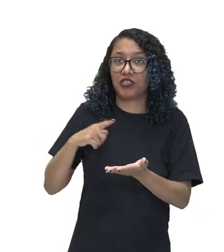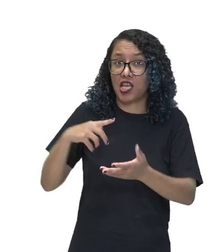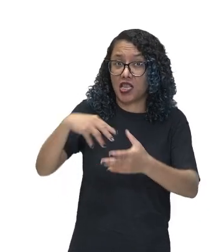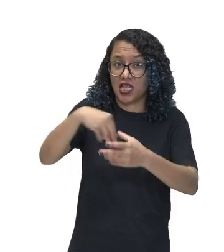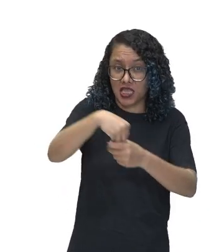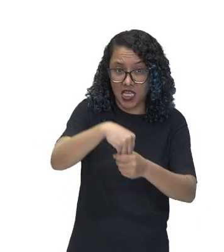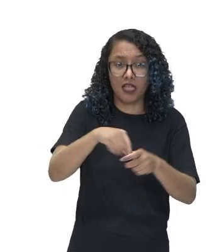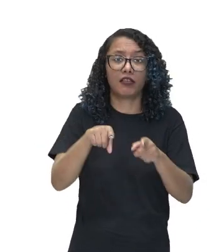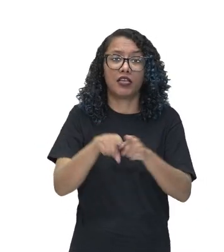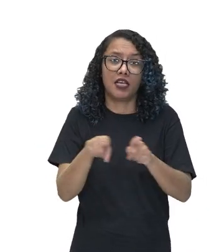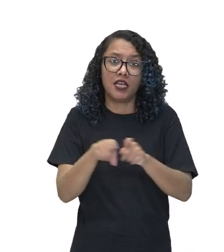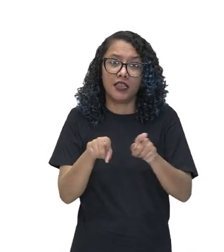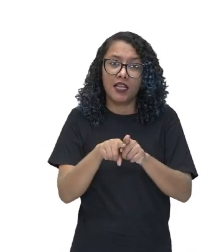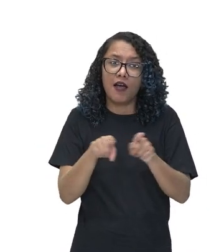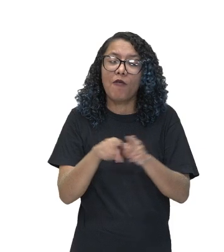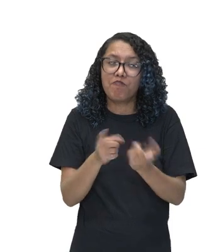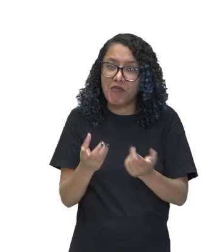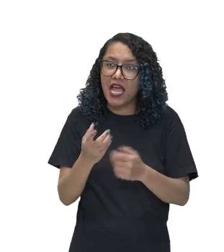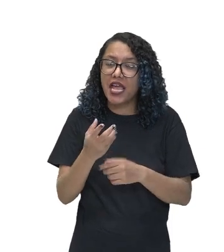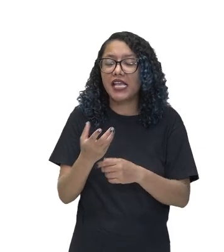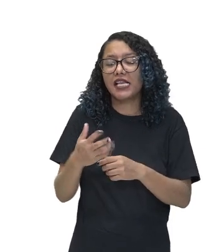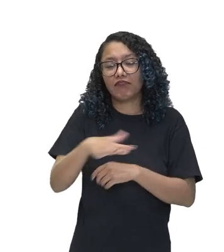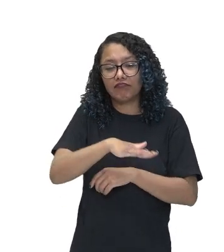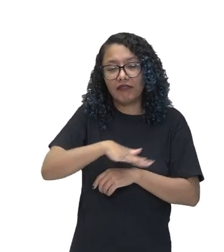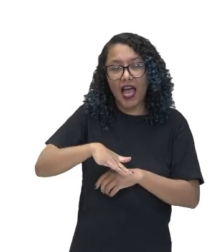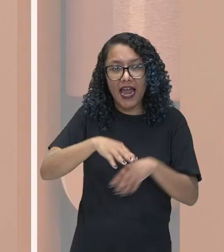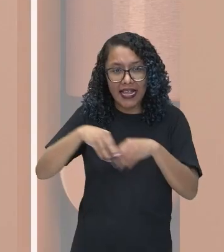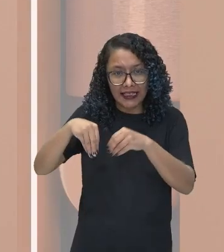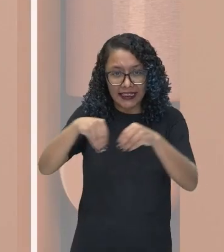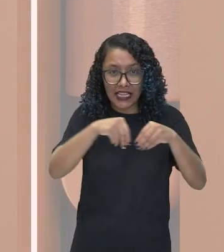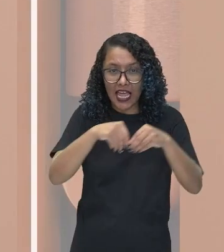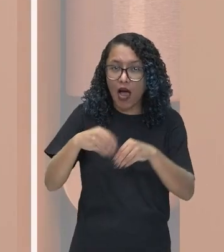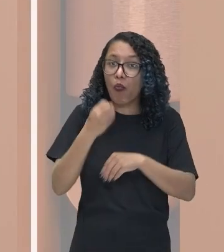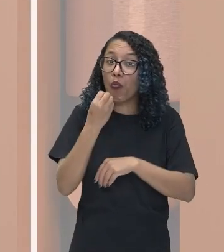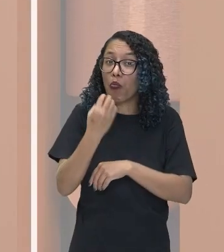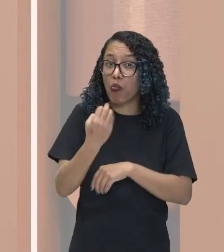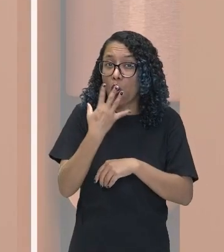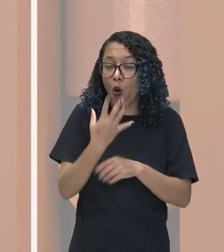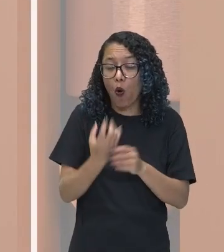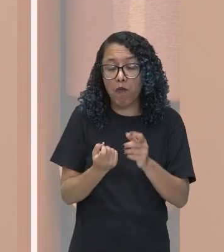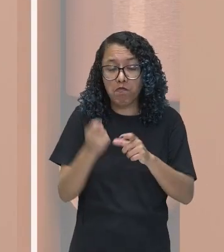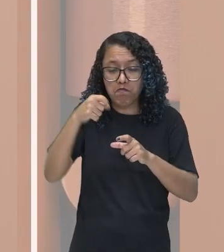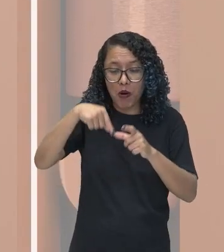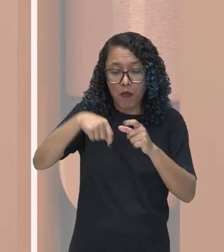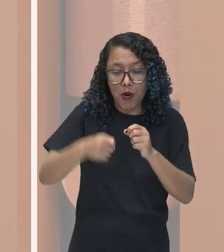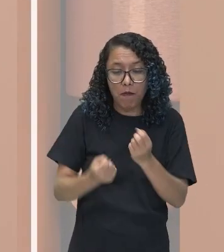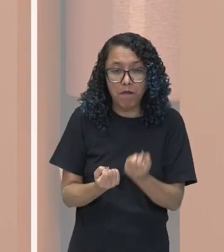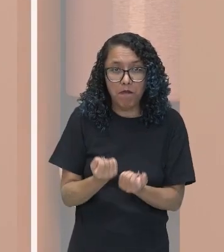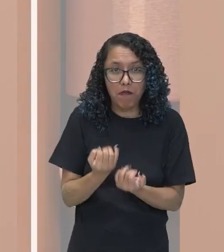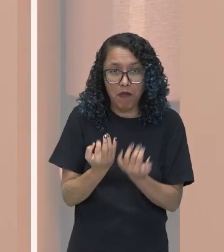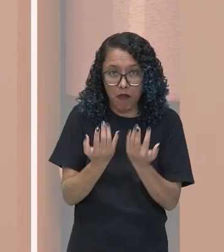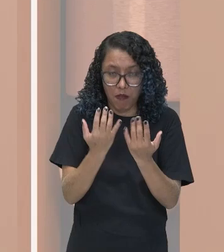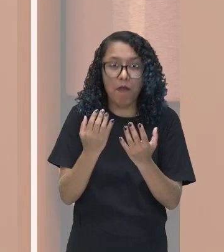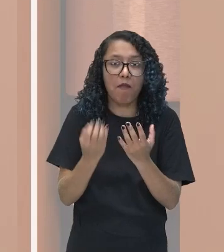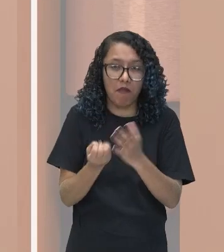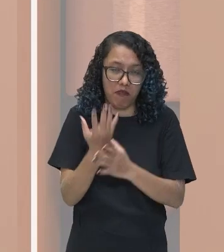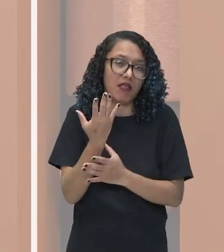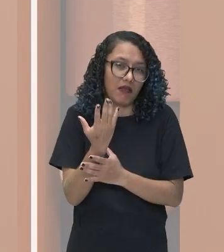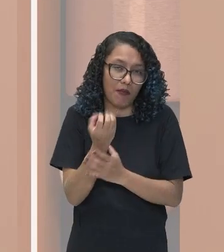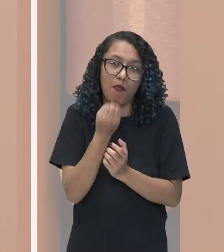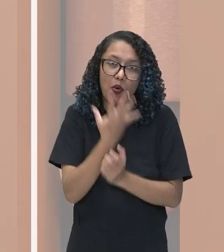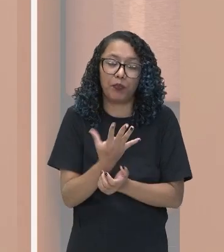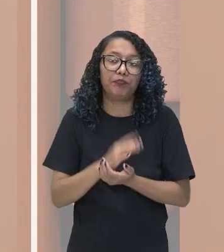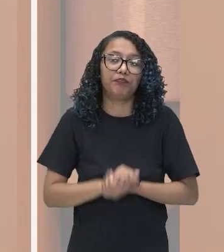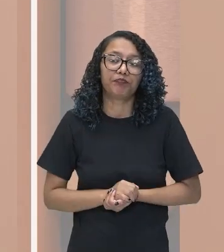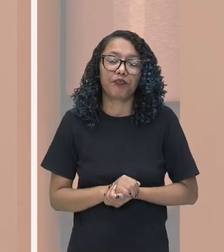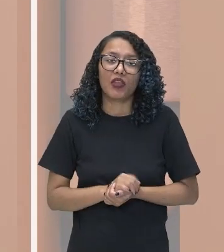a presença de solos férteis. Essa presença de solos férteis e todas essas características